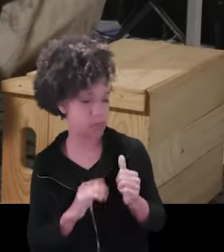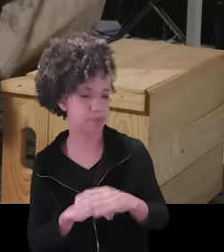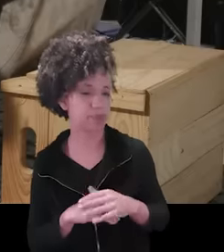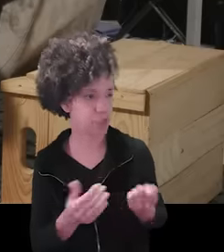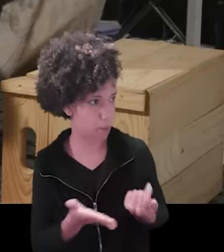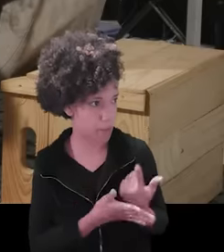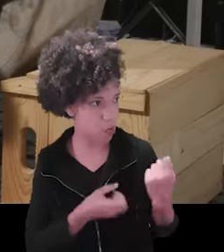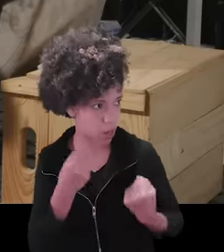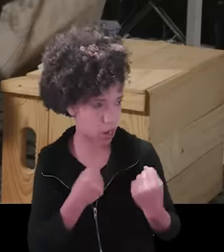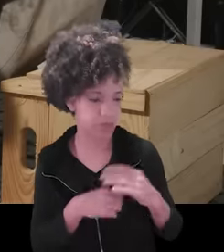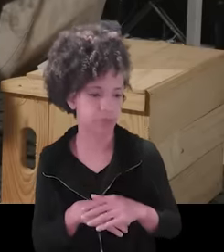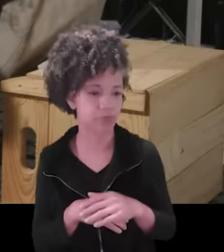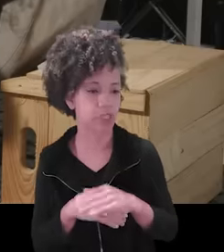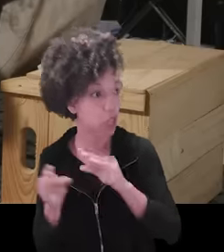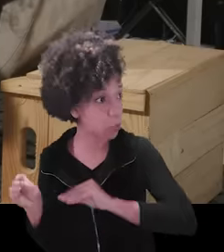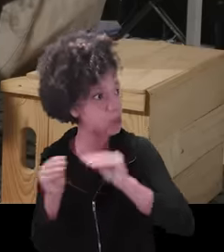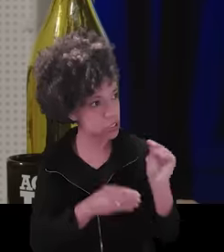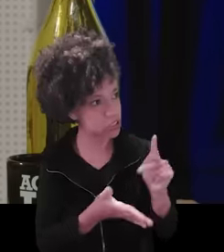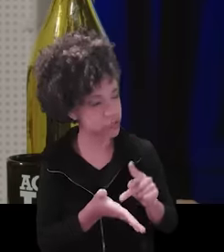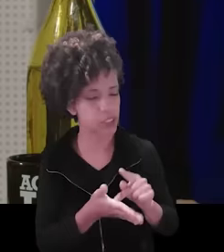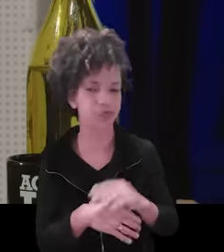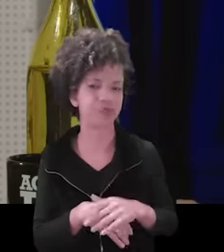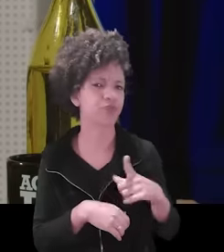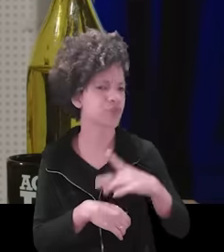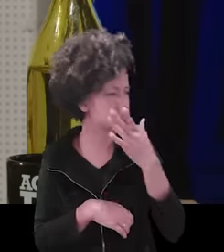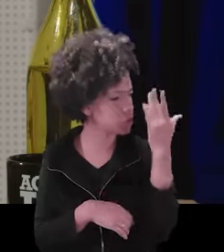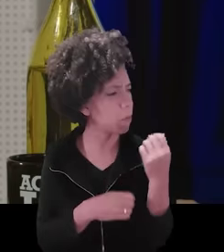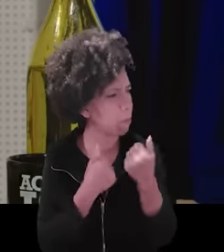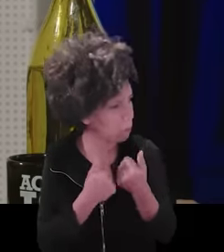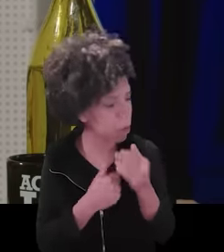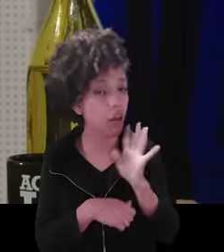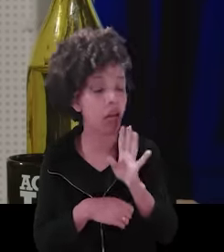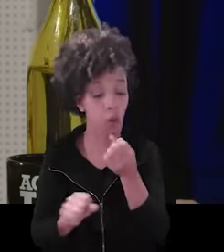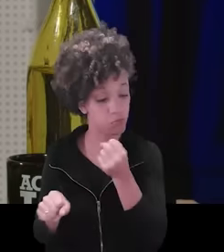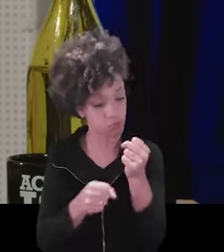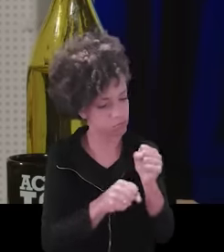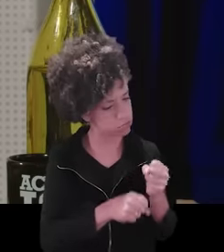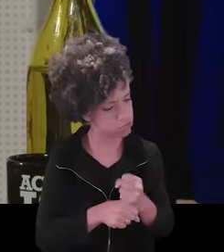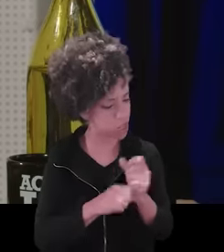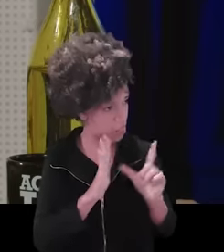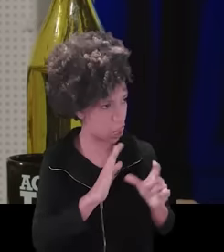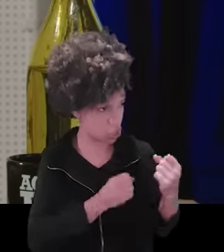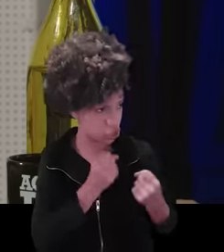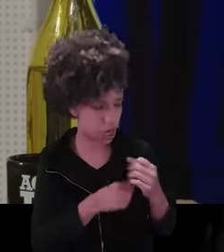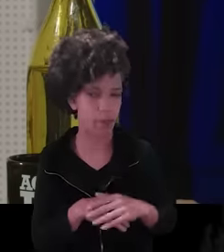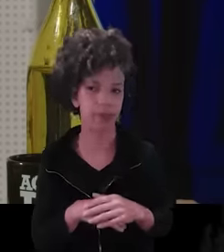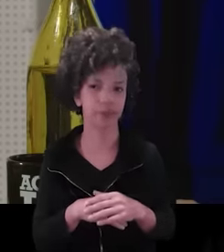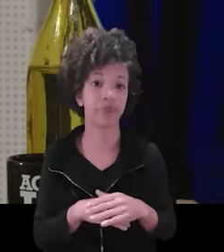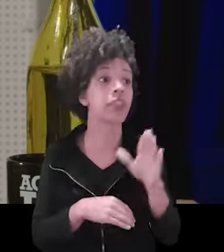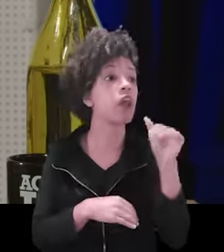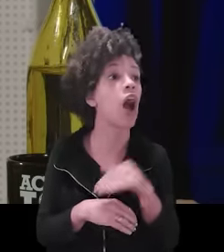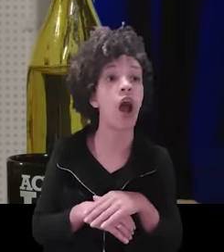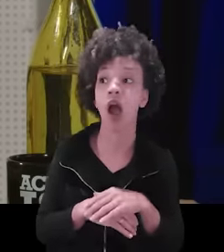vez que eu fui comprar um carro é quando eu mudei assim aí tinha um cara super bacana eles lá no chão lá e